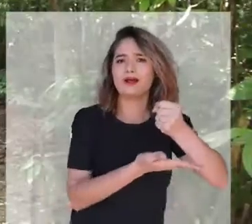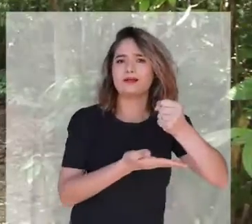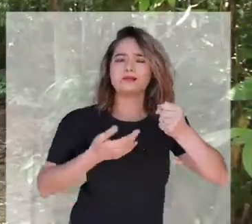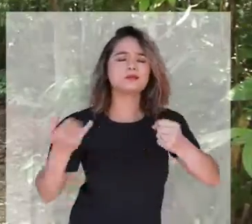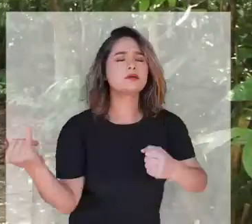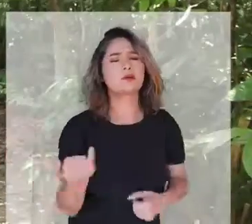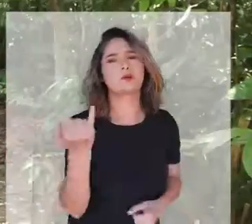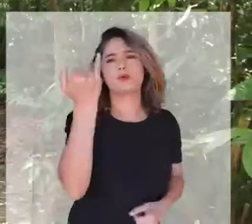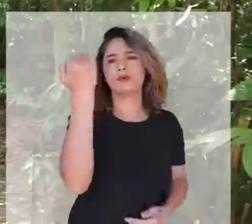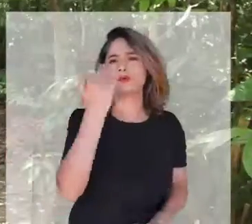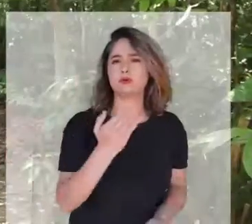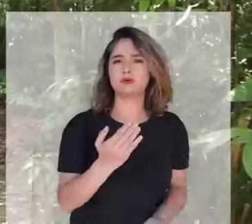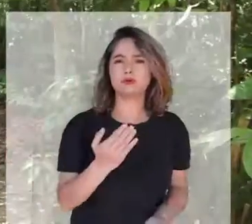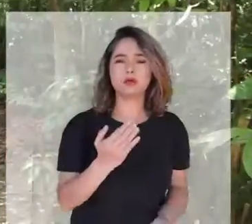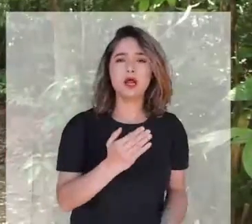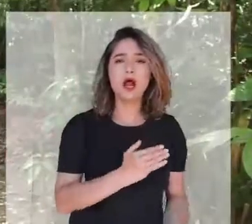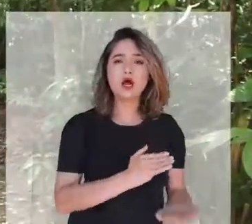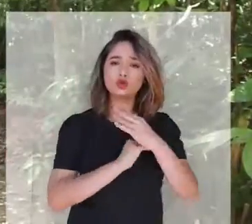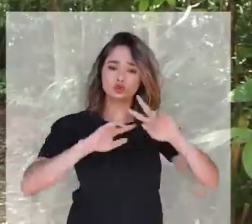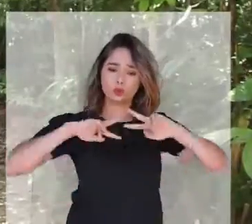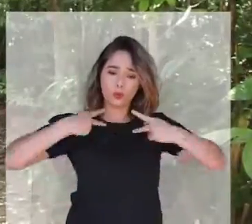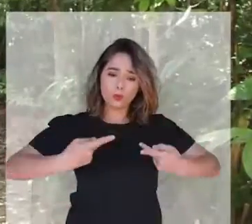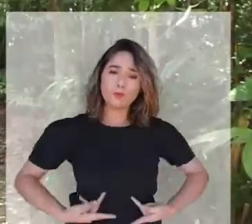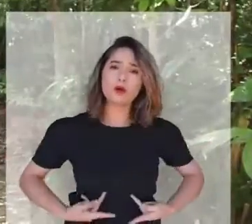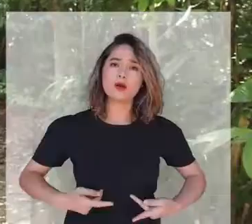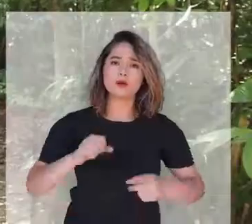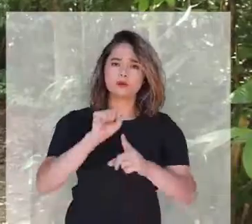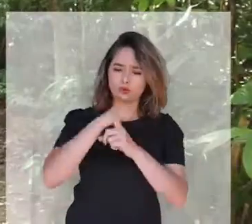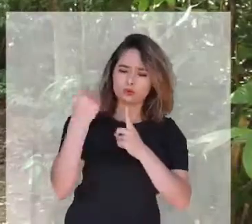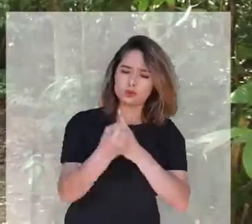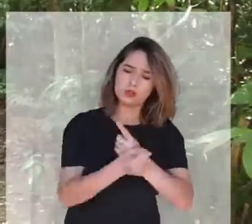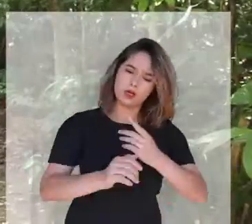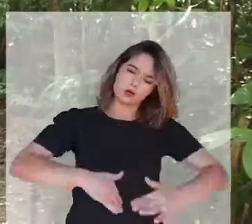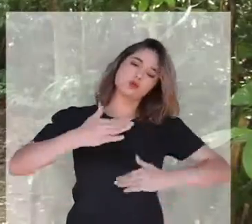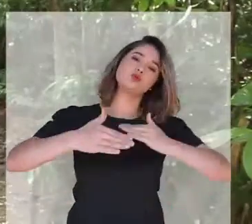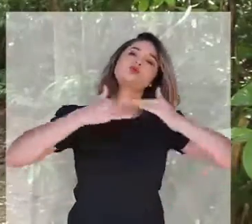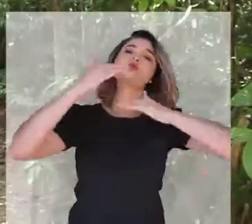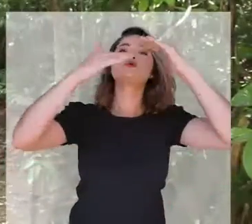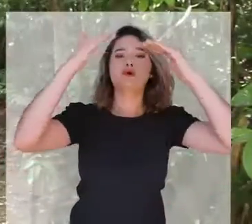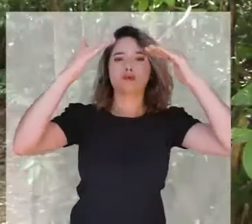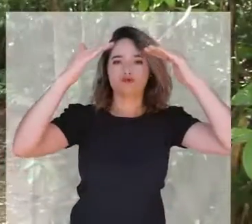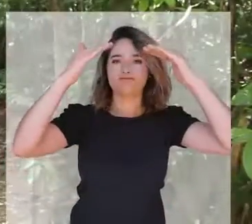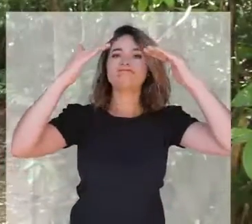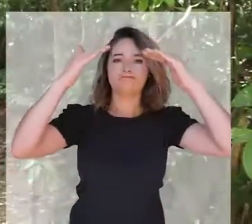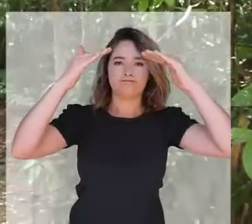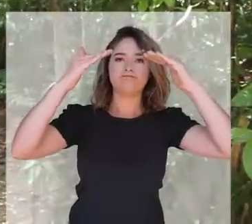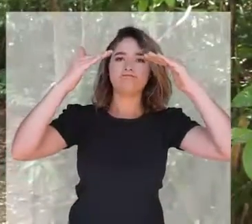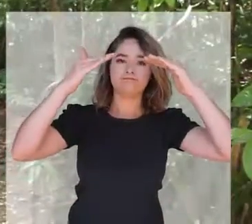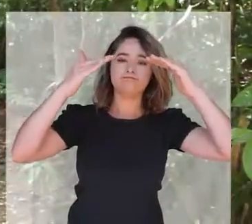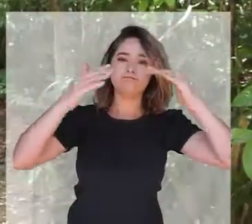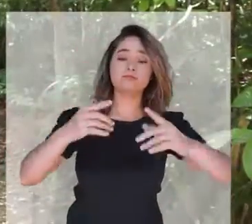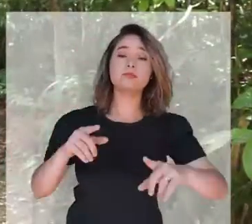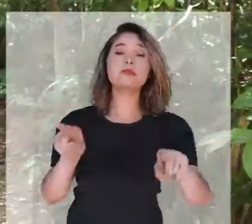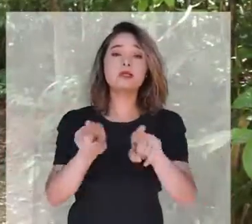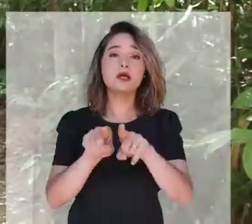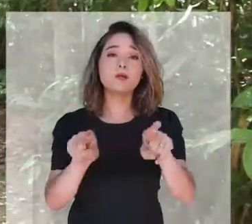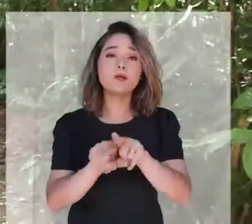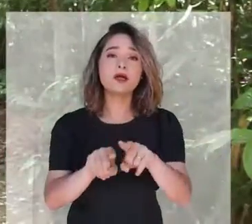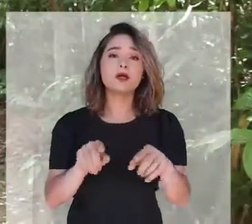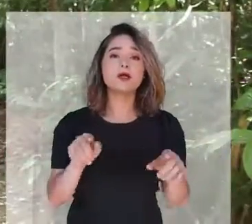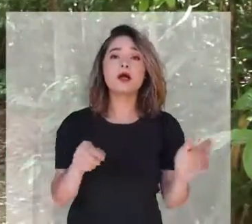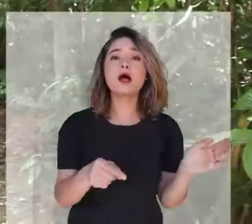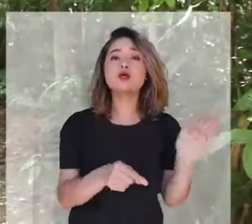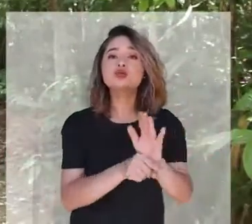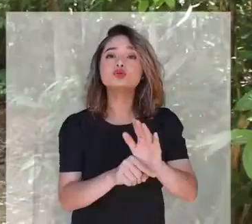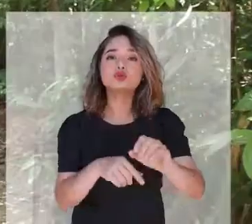um desafio muito grande. O outro desafio da extensão universitária brasileira, e especificamente da extensão praticada